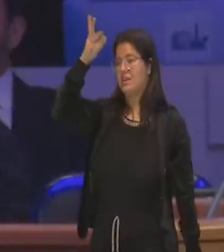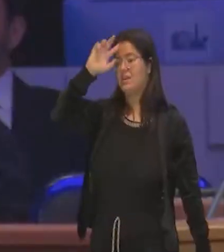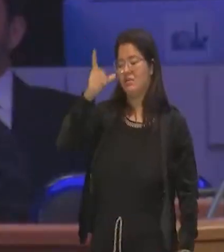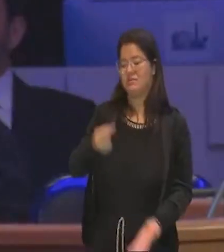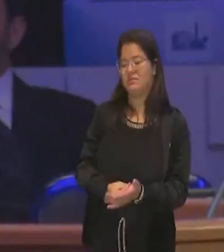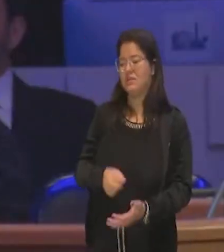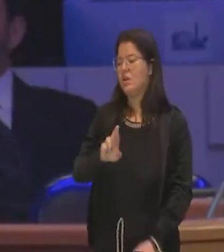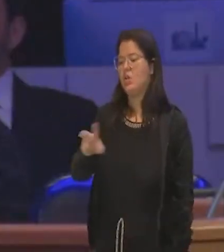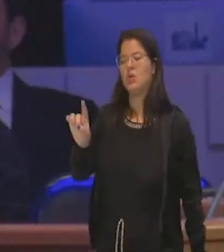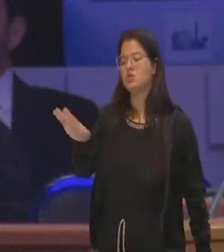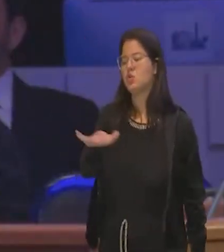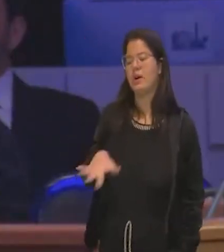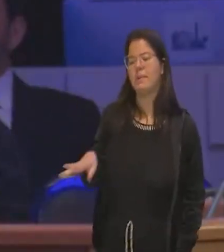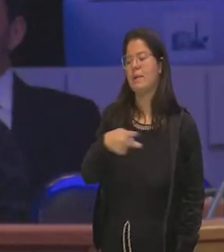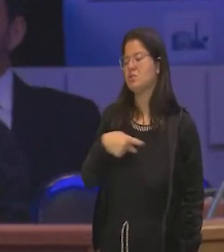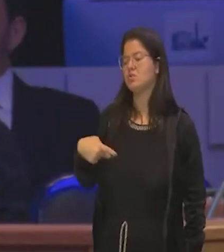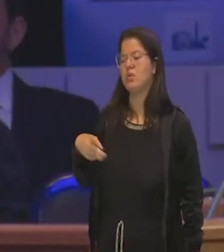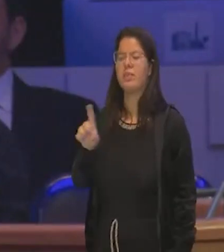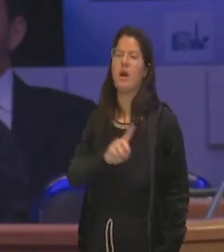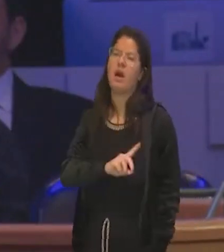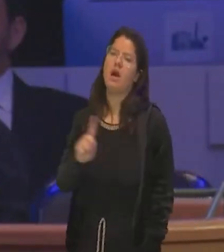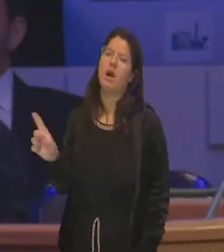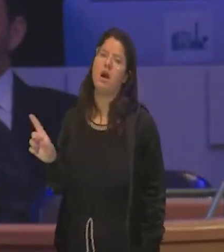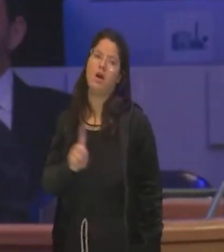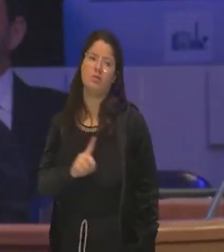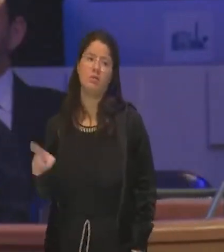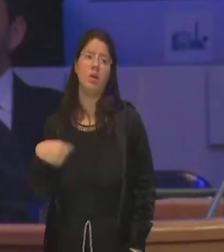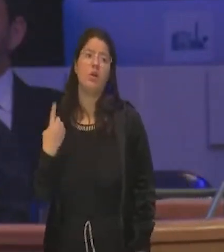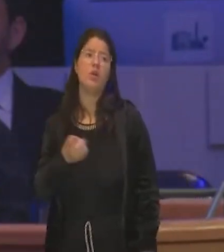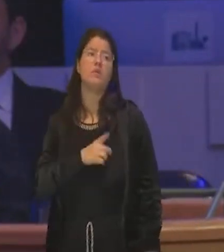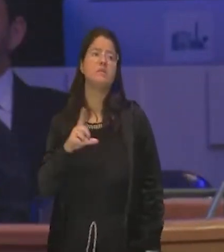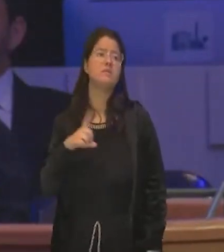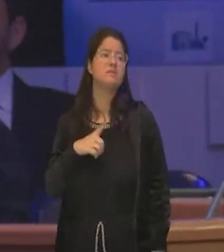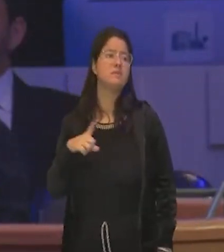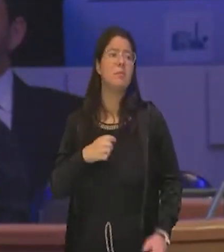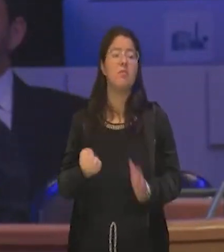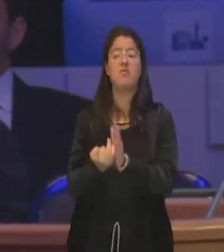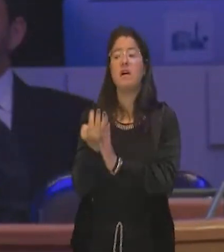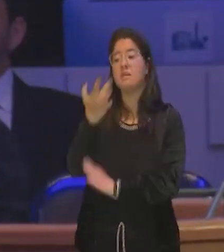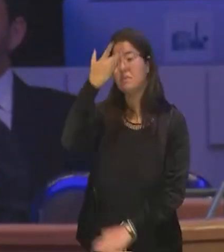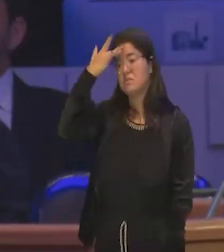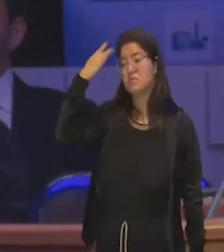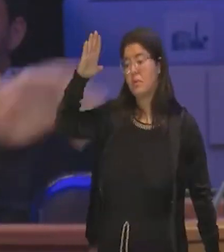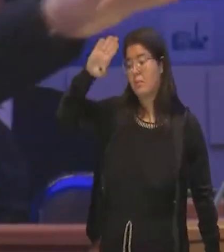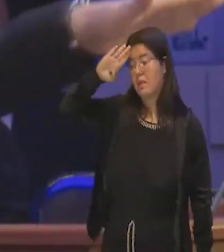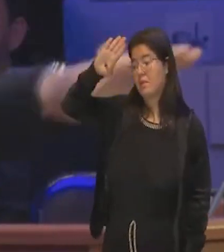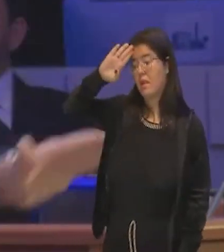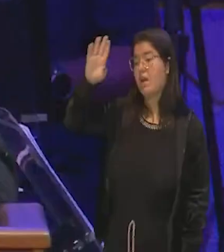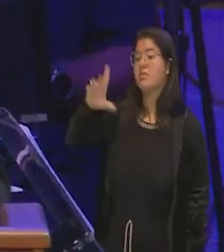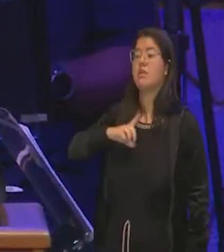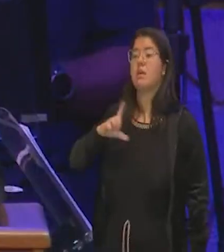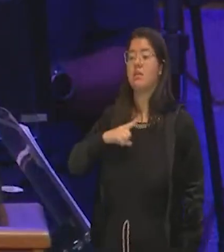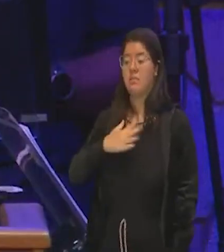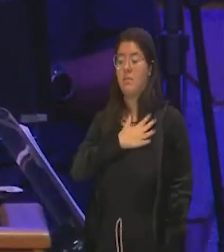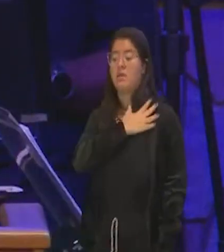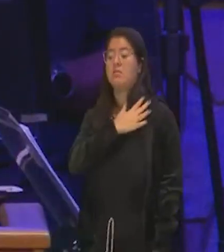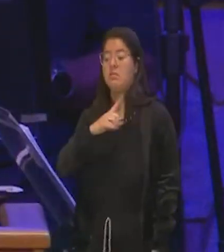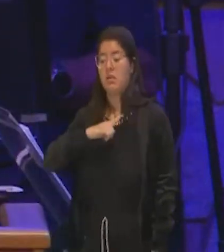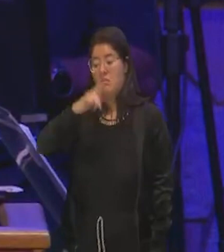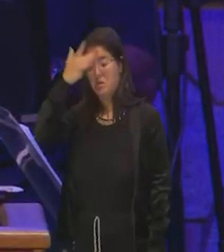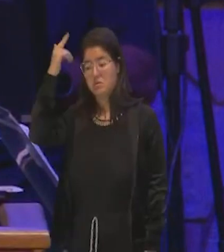na atividade pastoral, não. Nós temos aqui muitos militares, temos aqui muitos